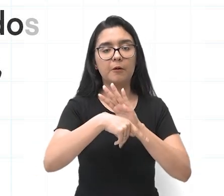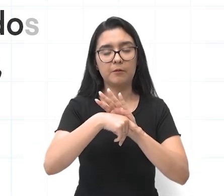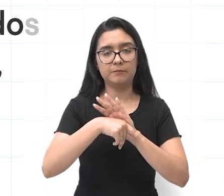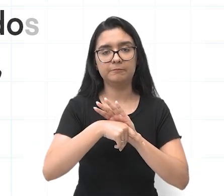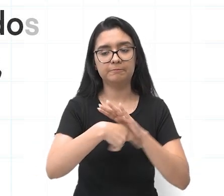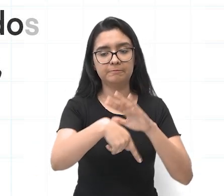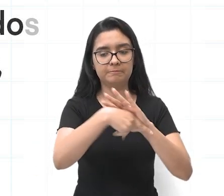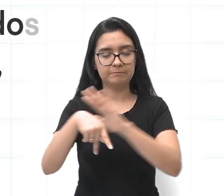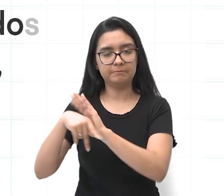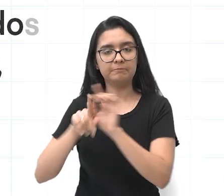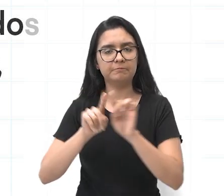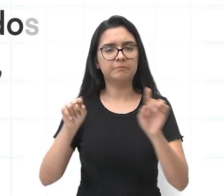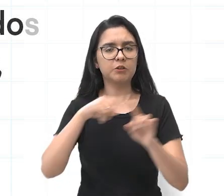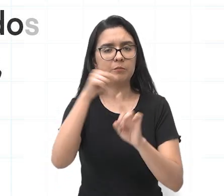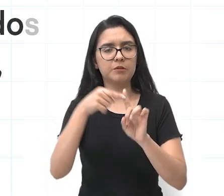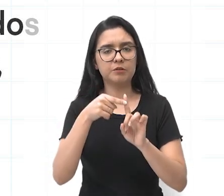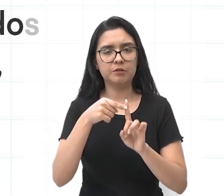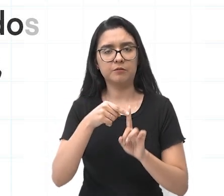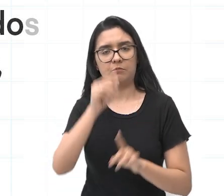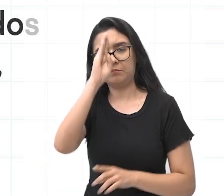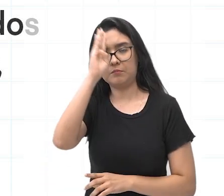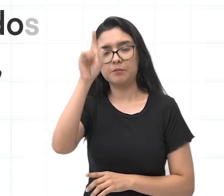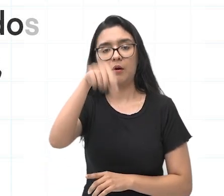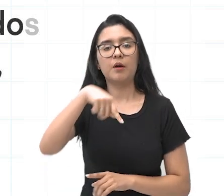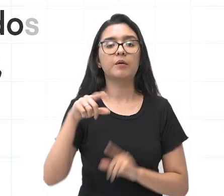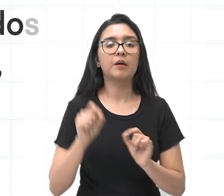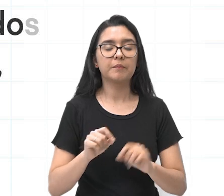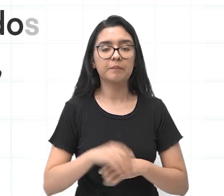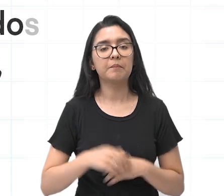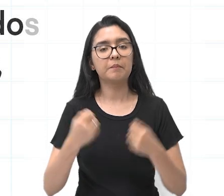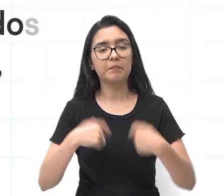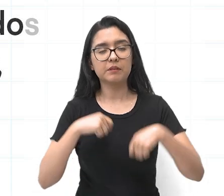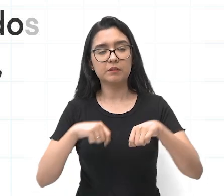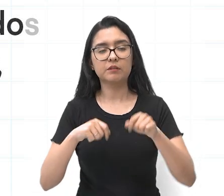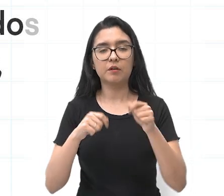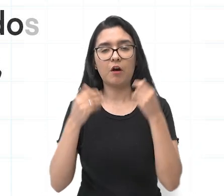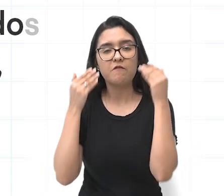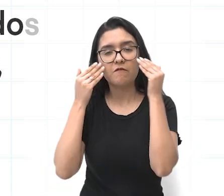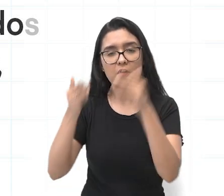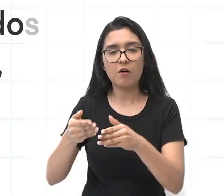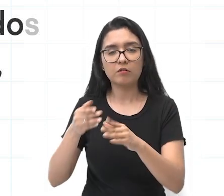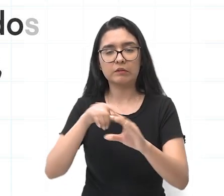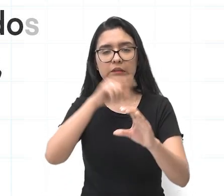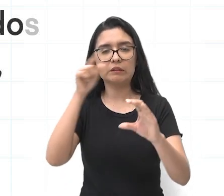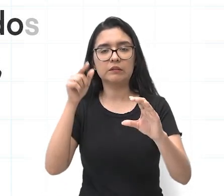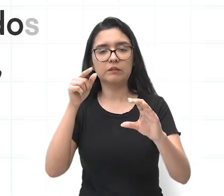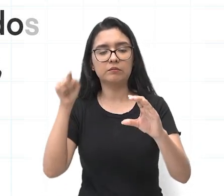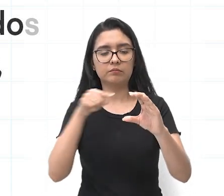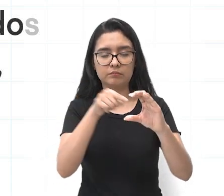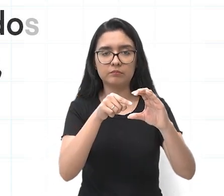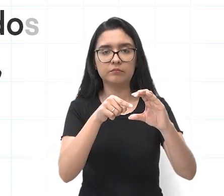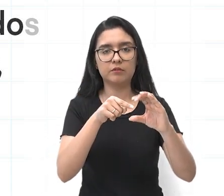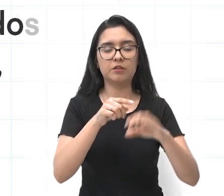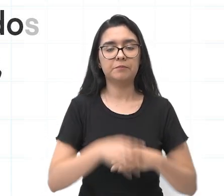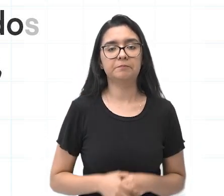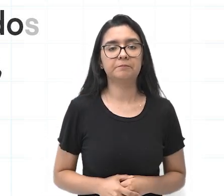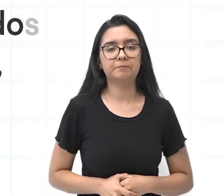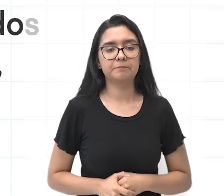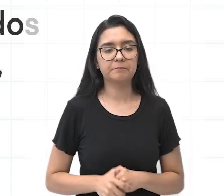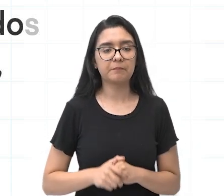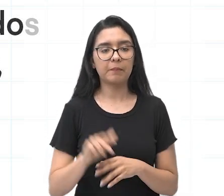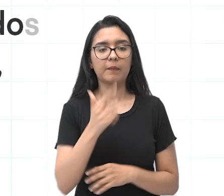objeto procurando acertar um alvo específico ou a proximidade do objeto arremessado